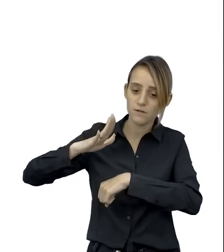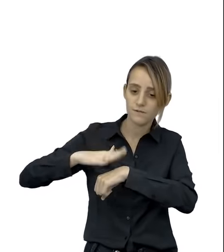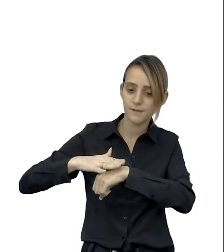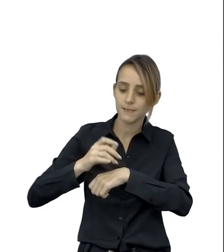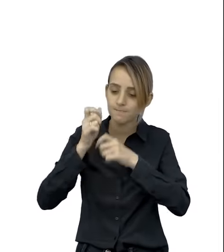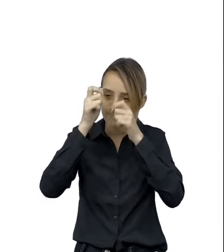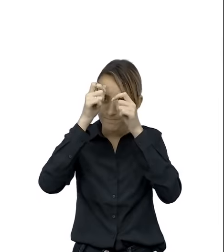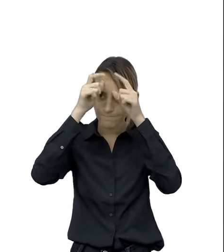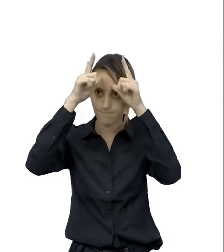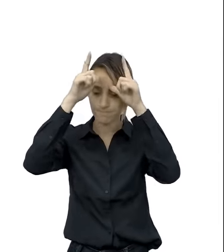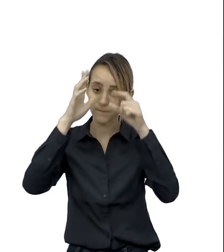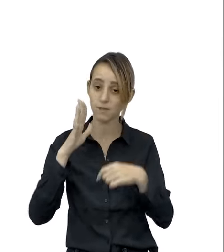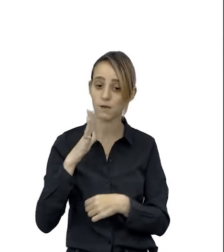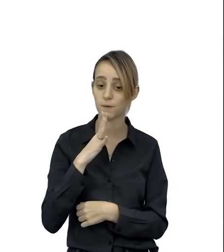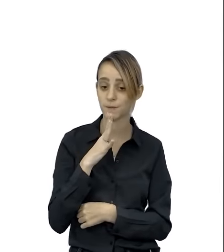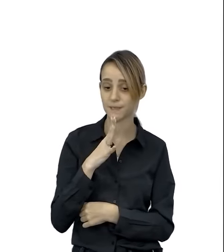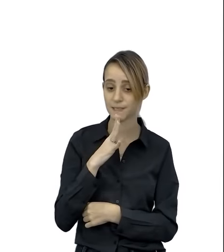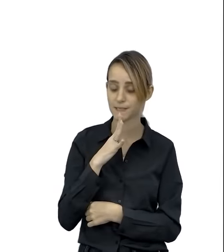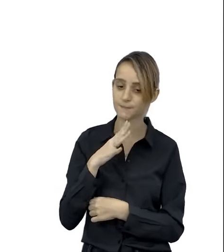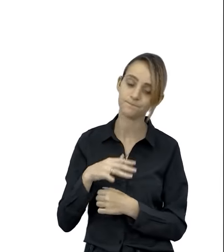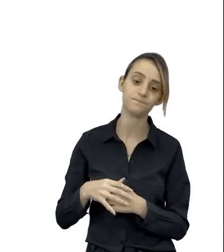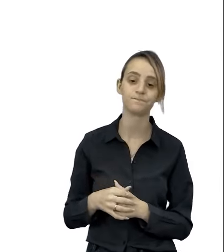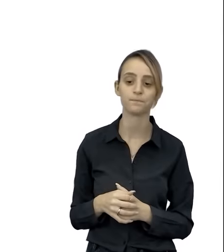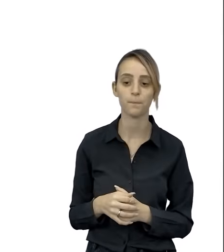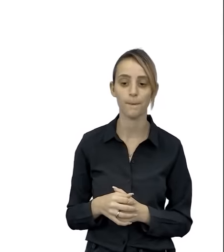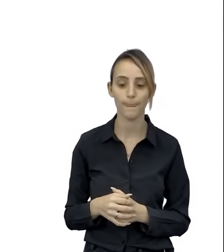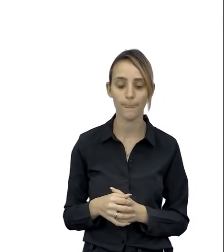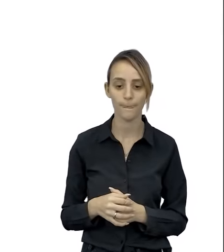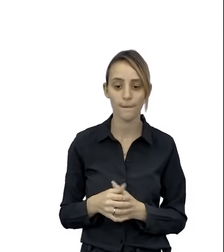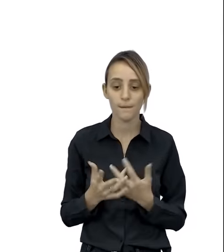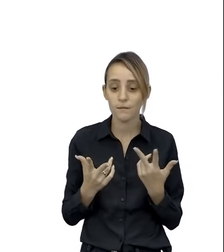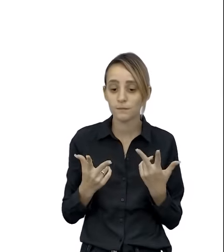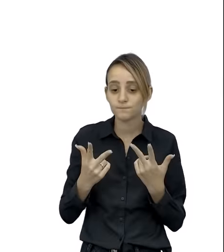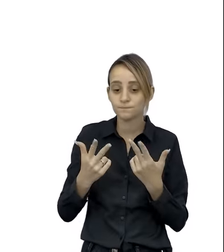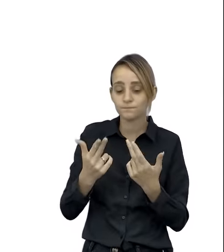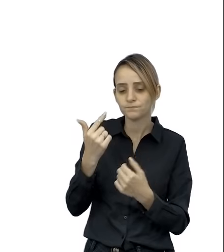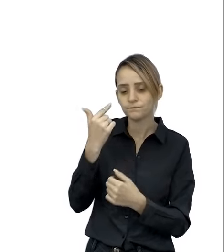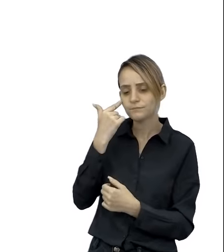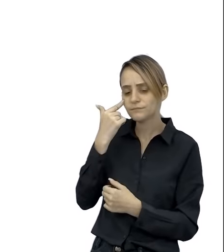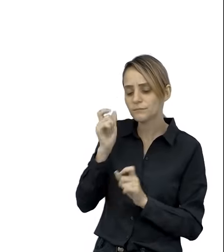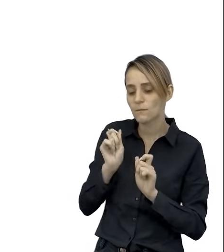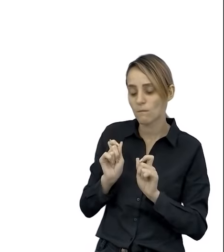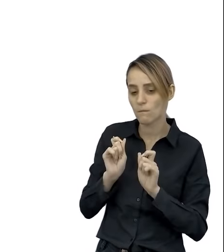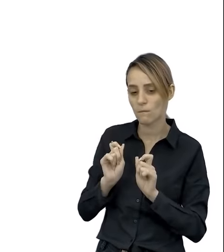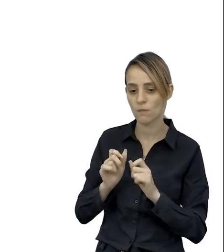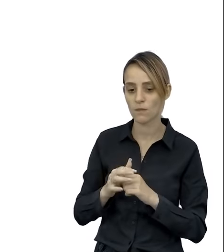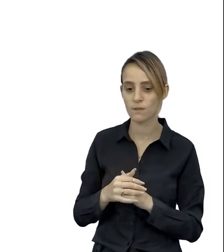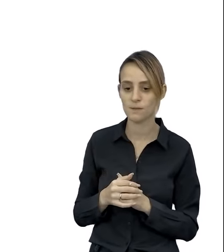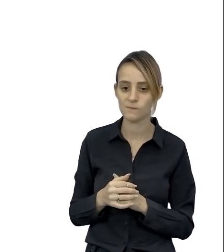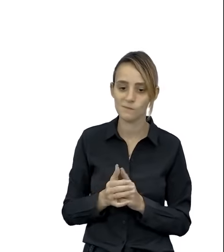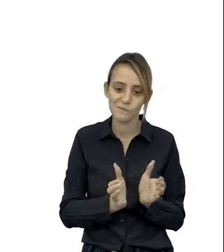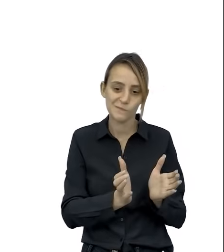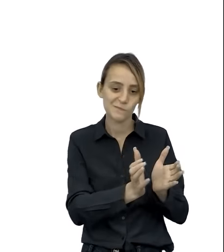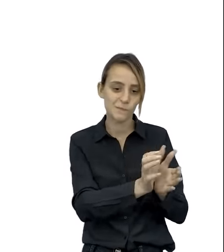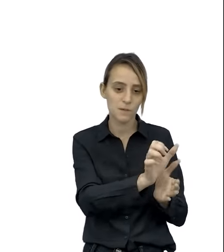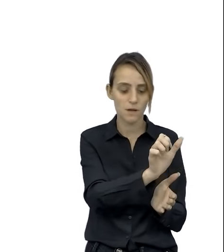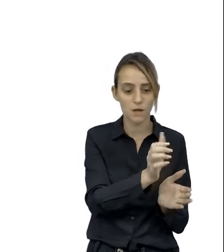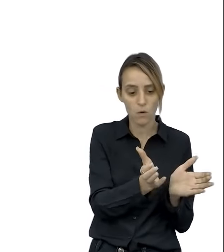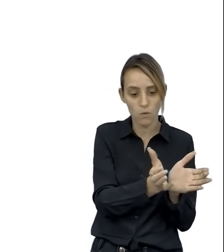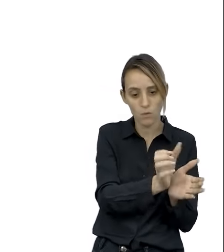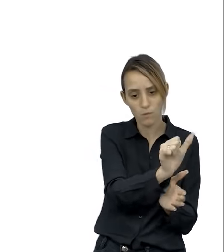conhecimento. Bom, a mesma coisa, pensando, né, que a, a coleção A tem